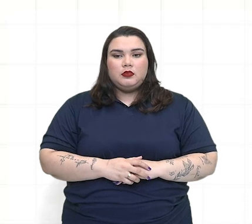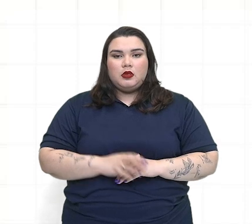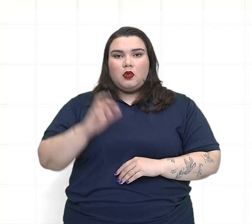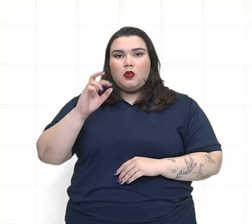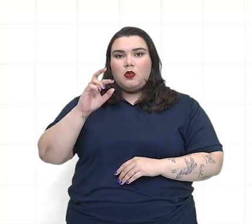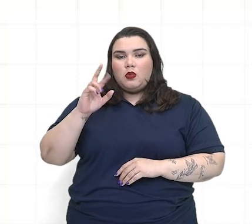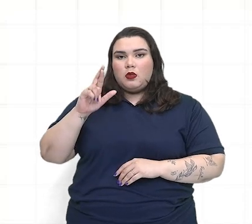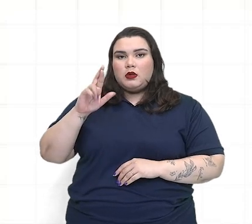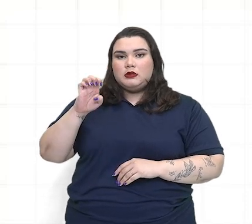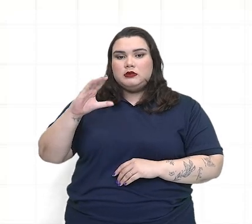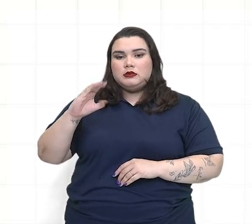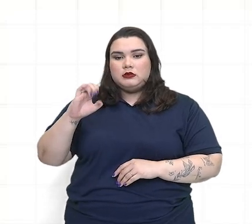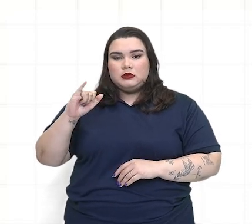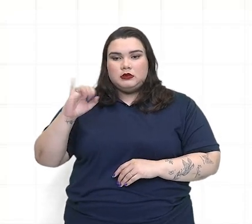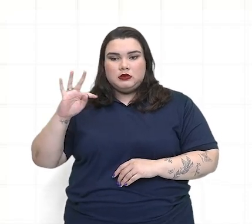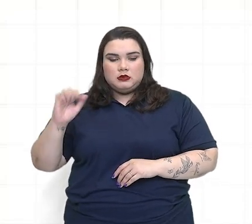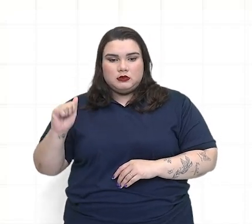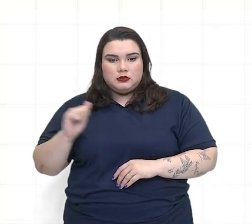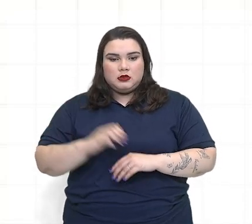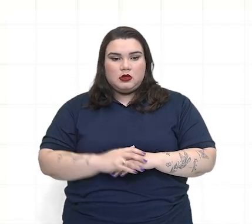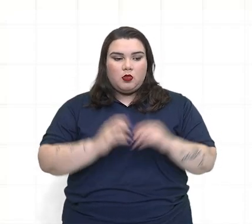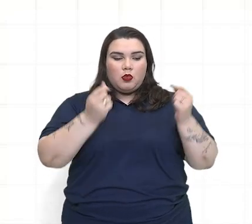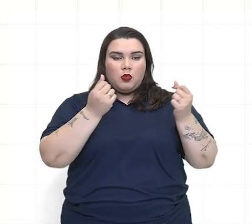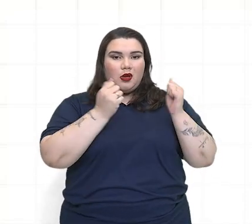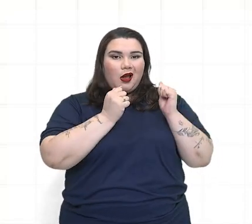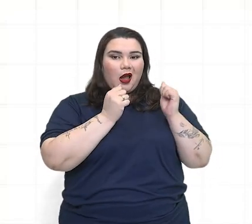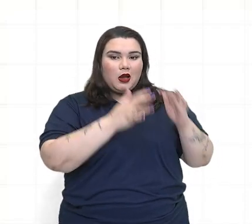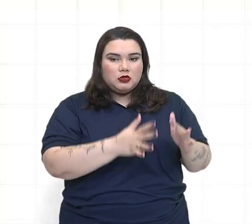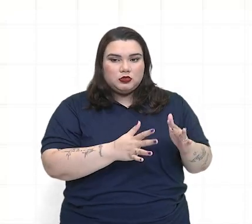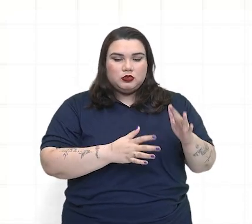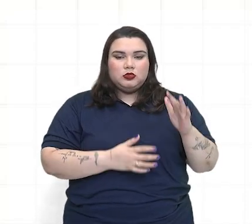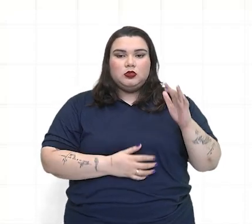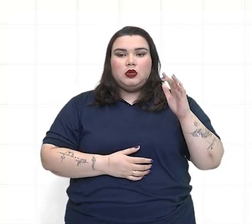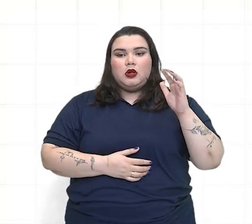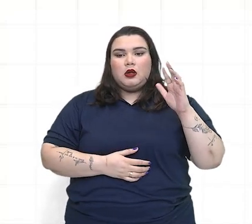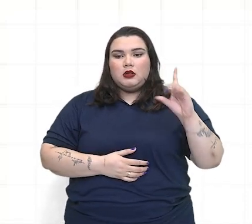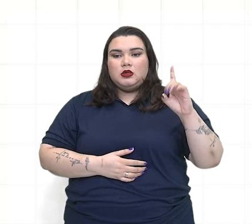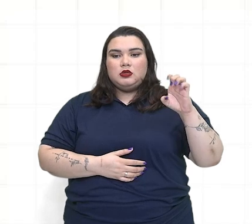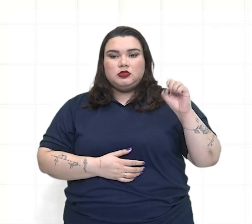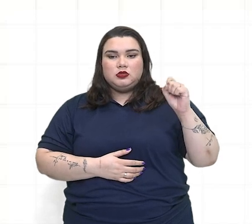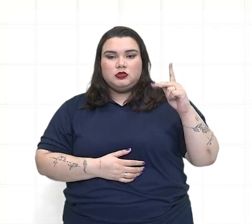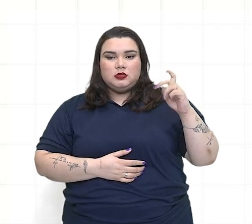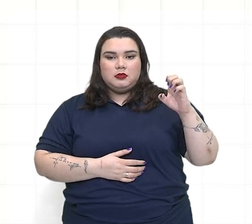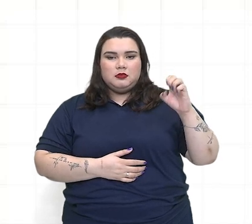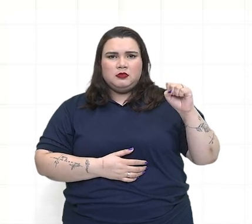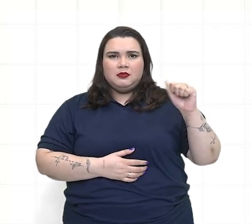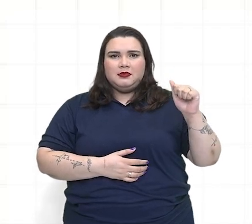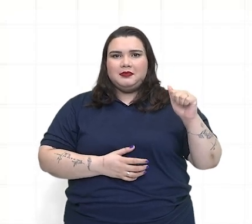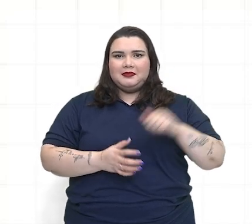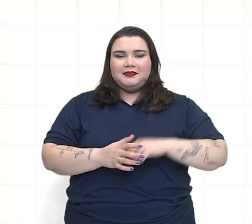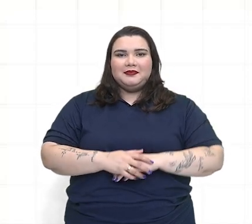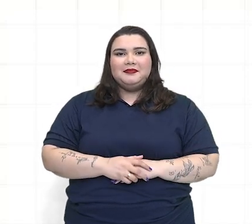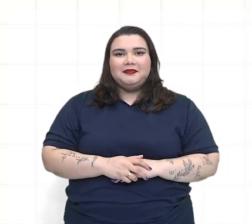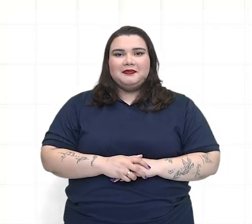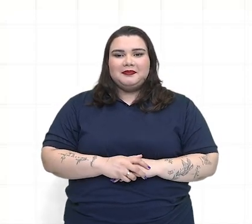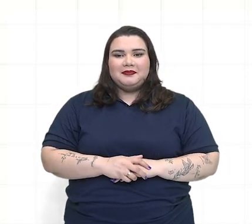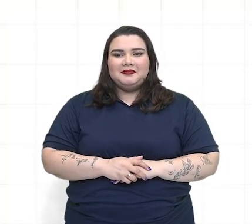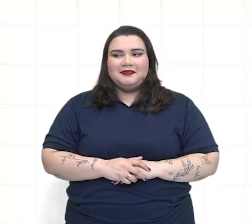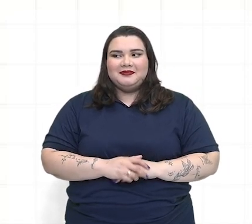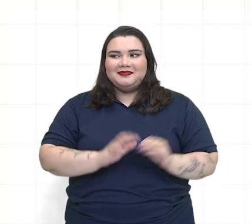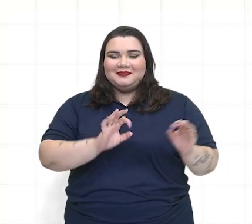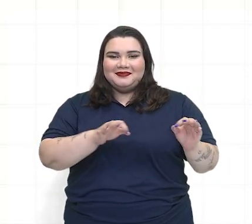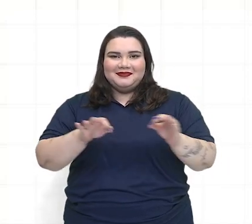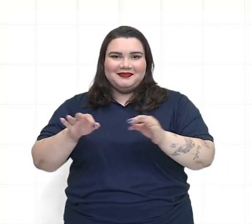roxo aqui. E o que a gente gasta é o rosa. Ou bege. Muito